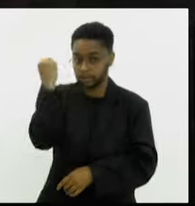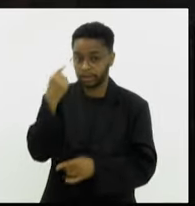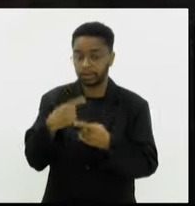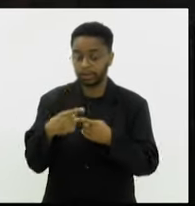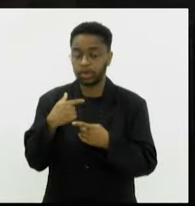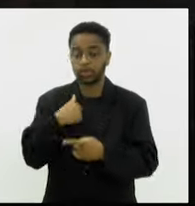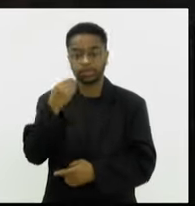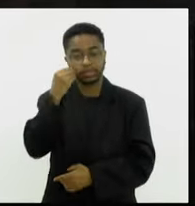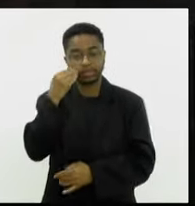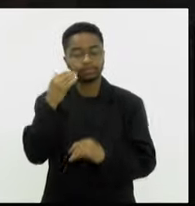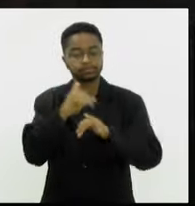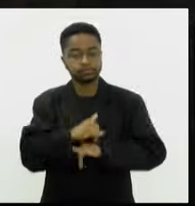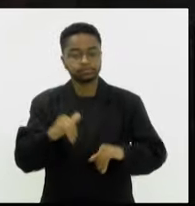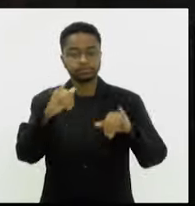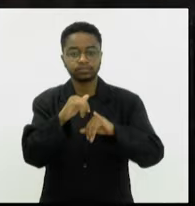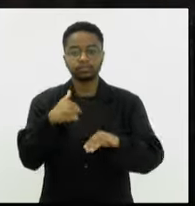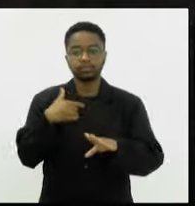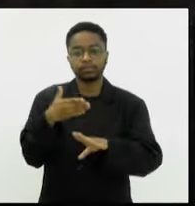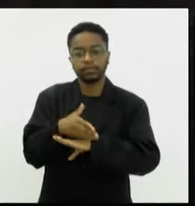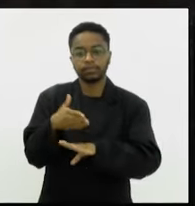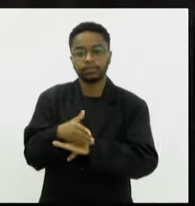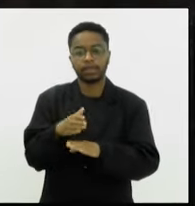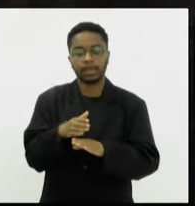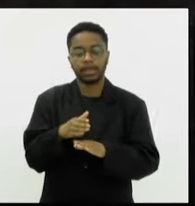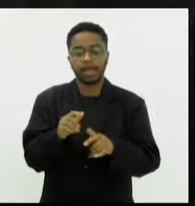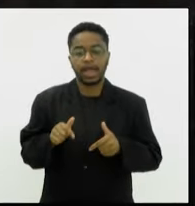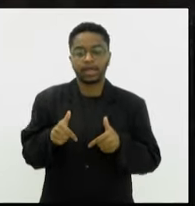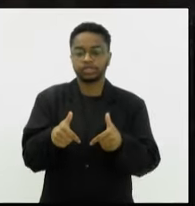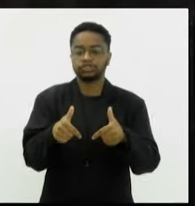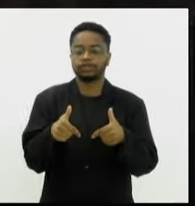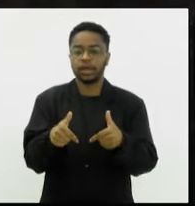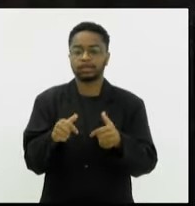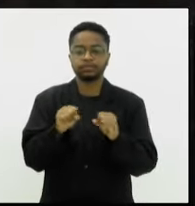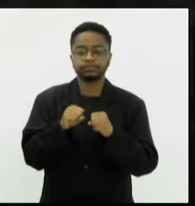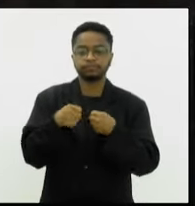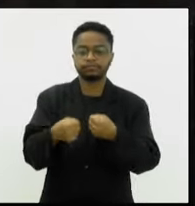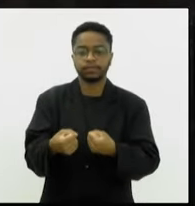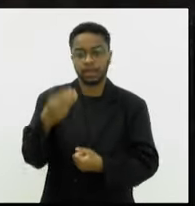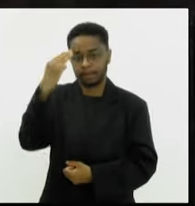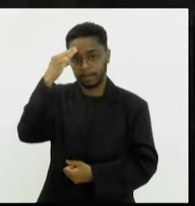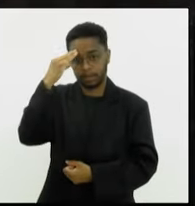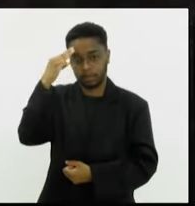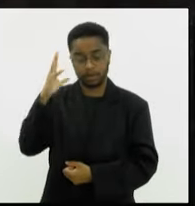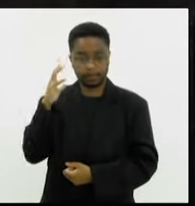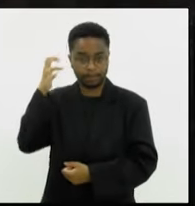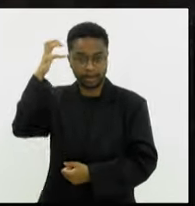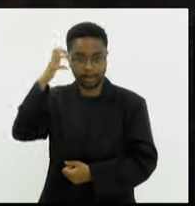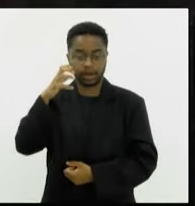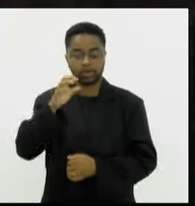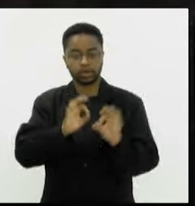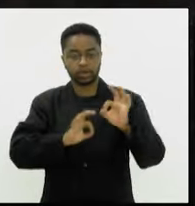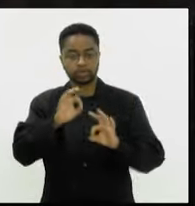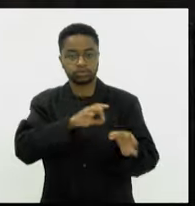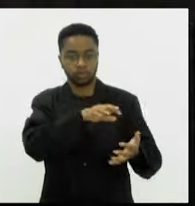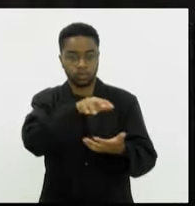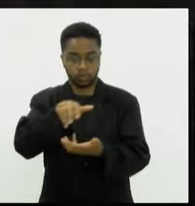estive ativamente participando das atividades em defesa da memória de Marielle internacionalmente organizadas.